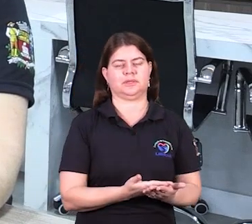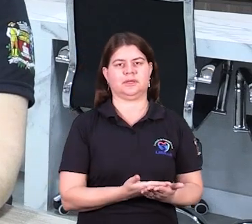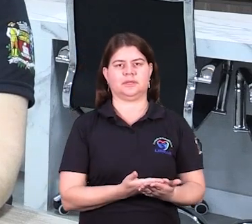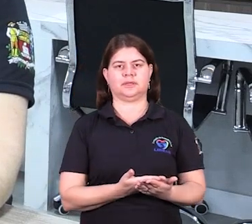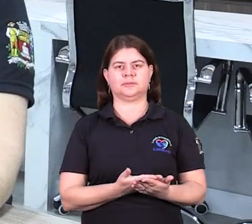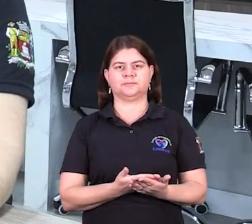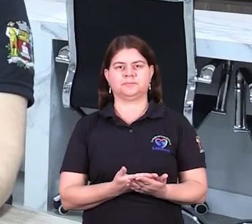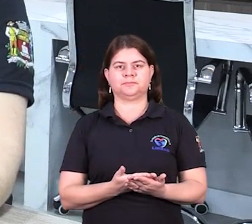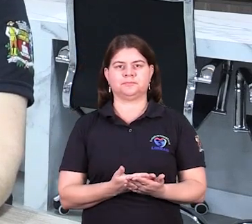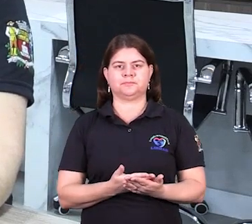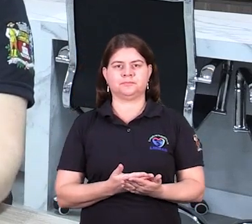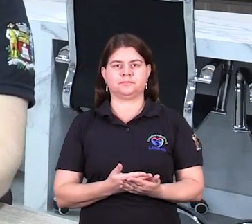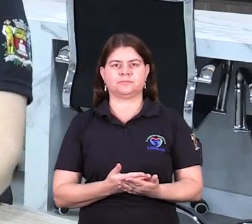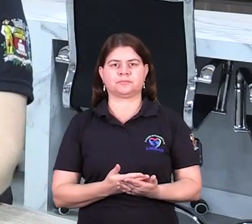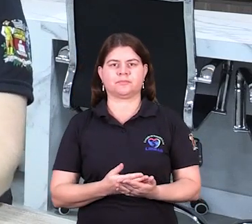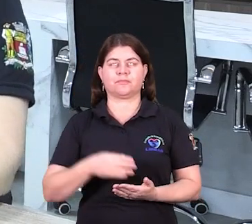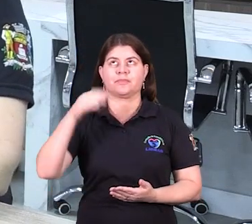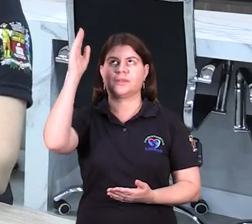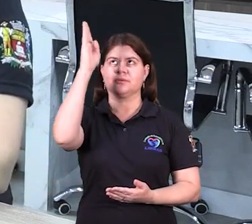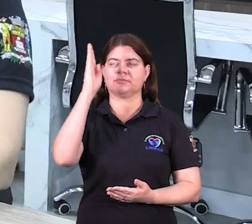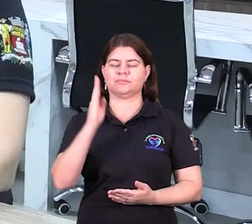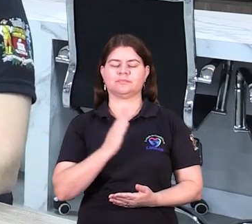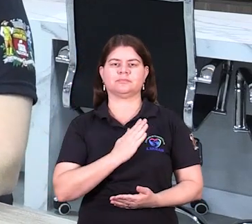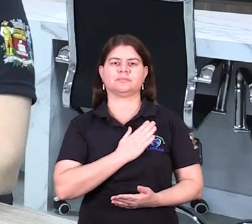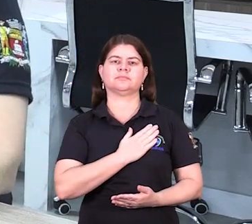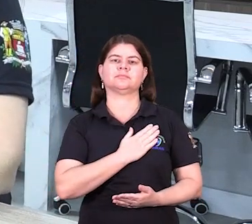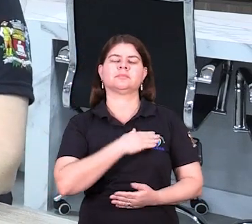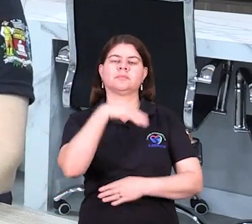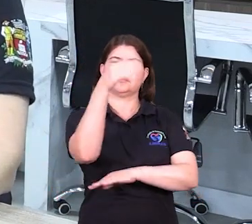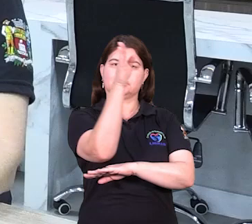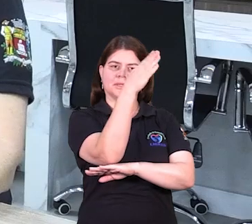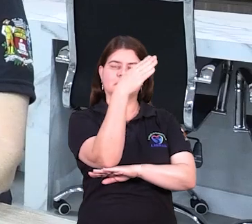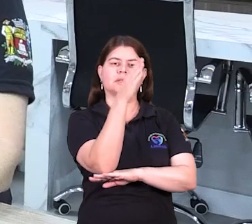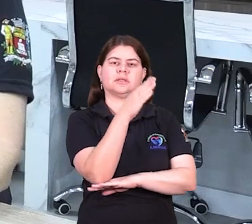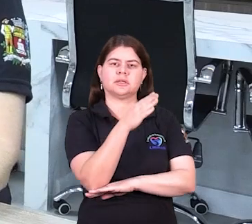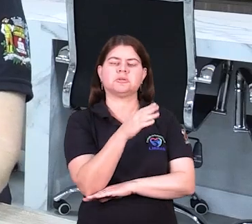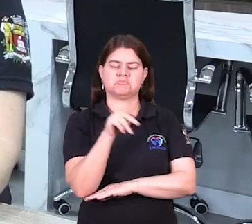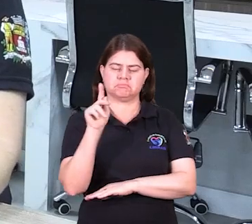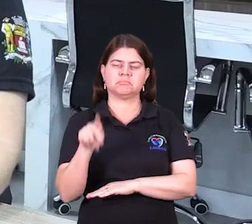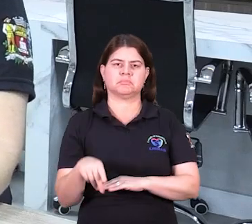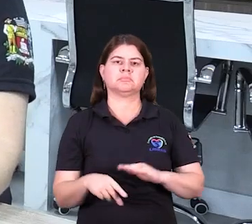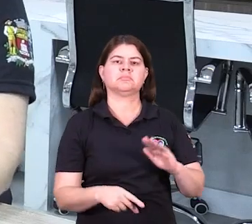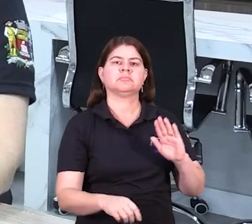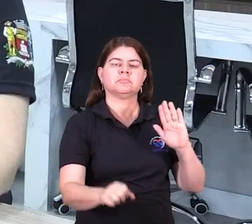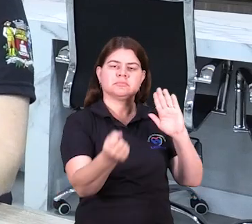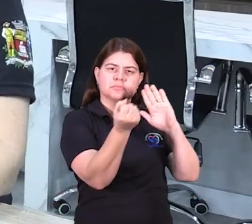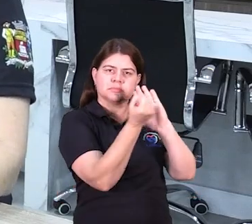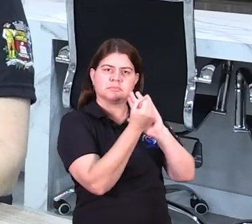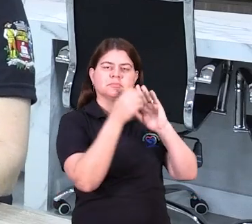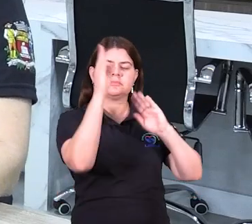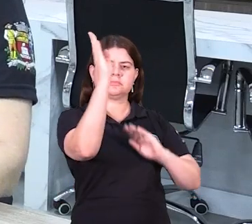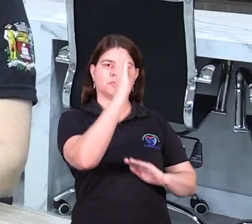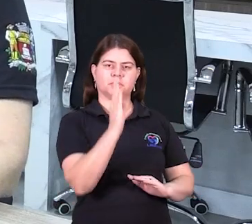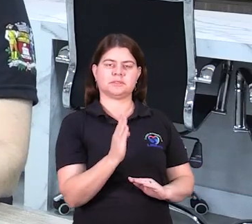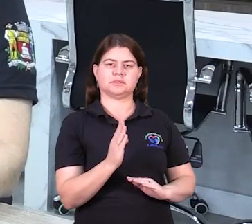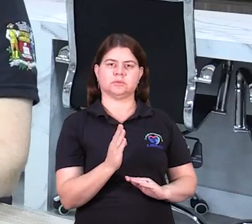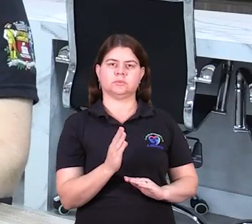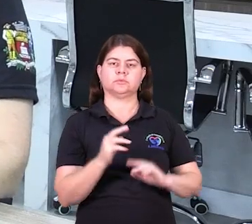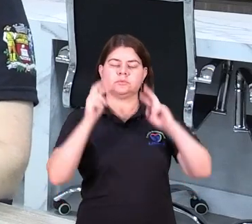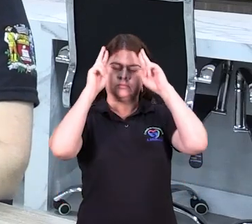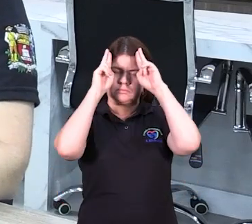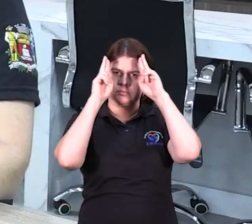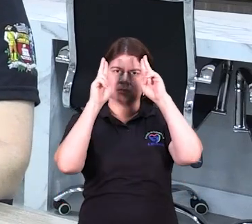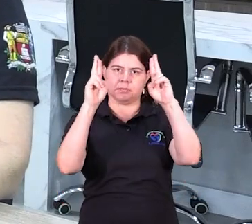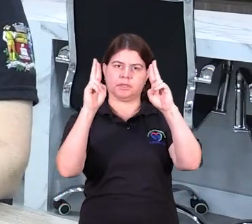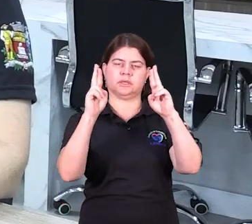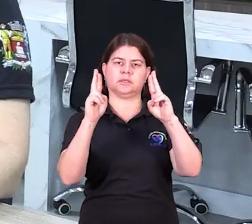fazer. O hino, a bandeira, eles são símbolos do Brasil. São símbolos de respeito,